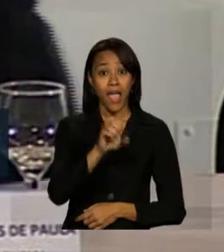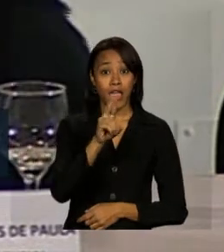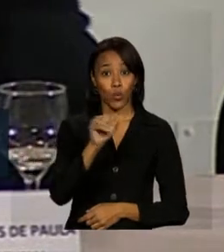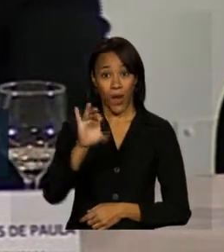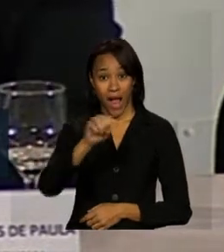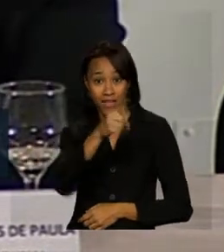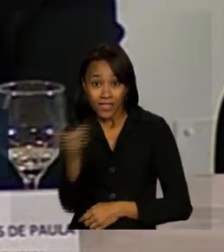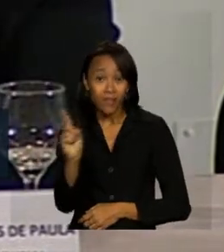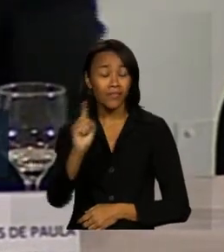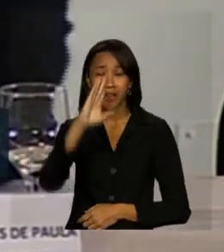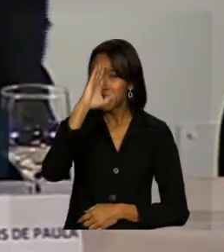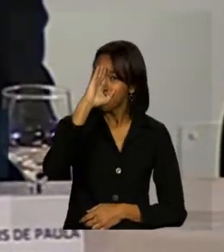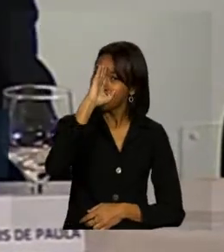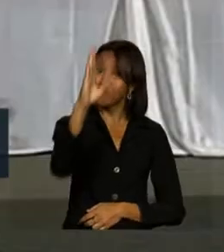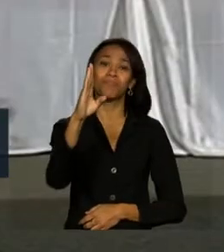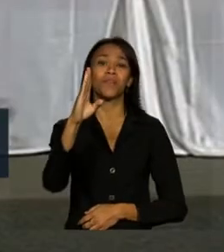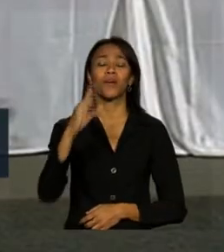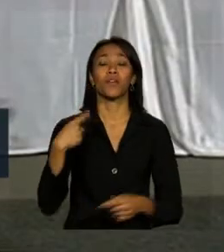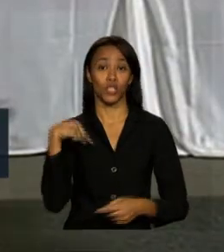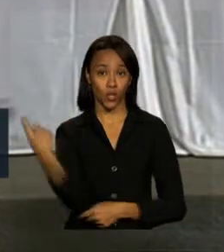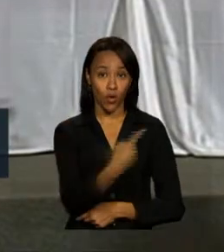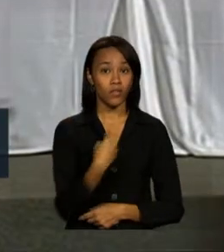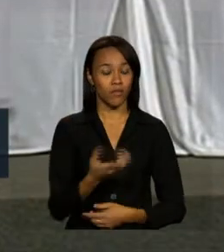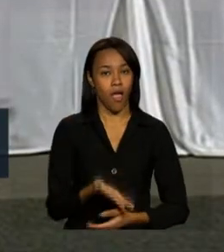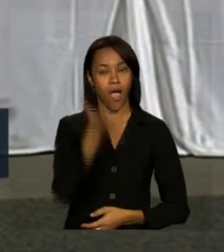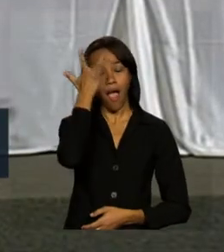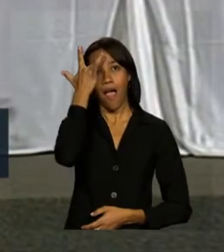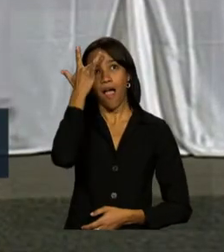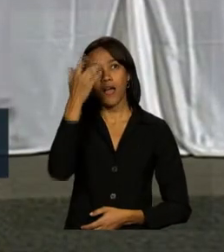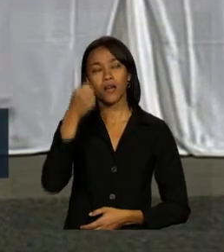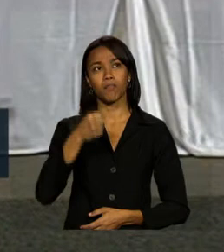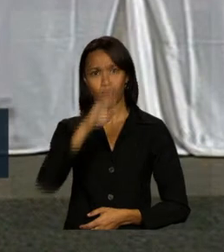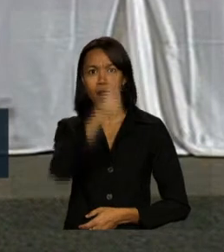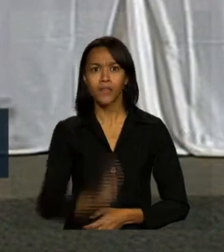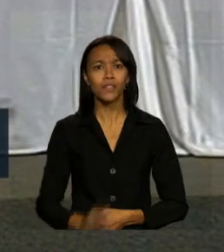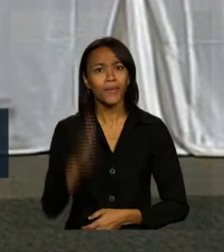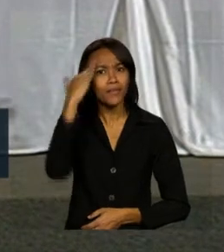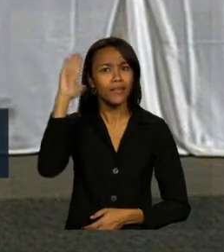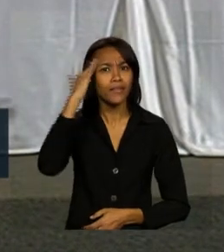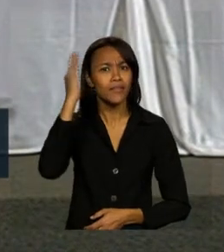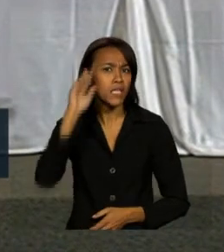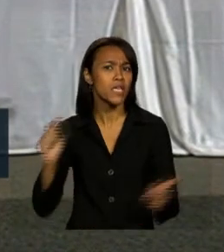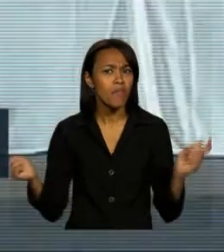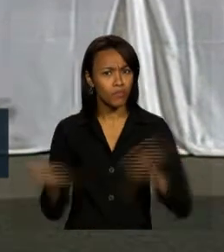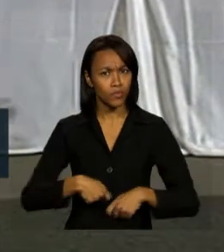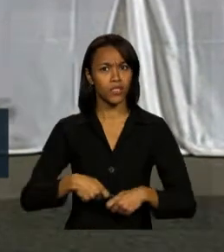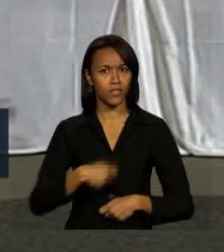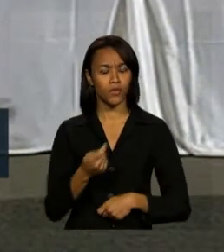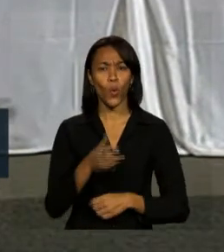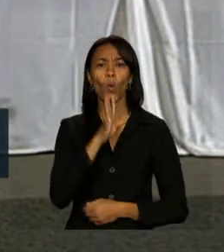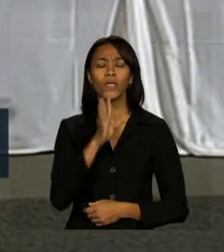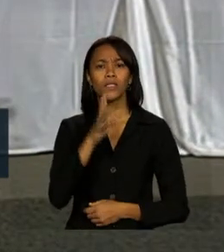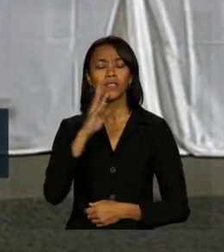é fundamental. E nessa perspectiva, para o Brasil se identificar, ser o que é dentro da